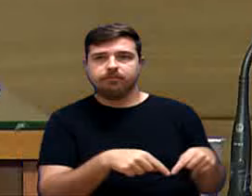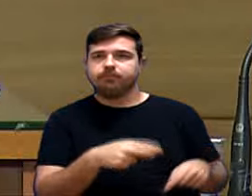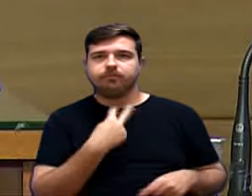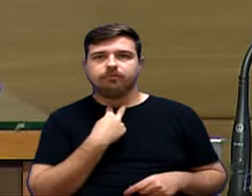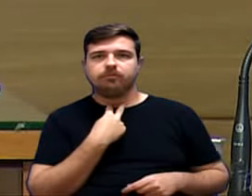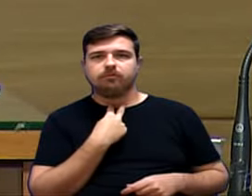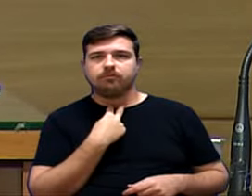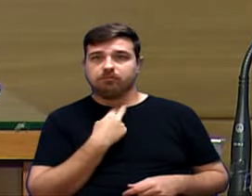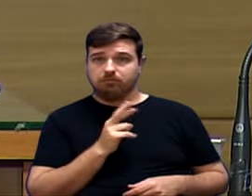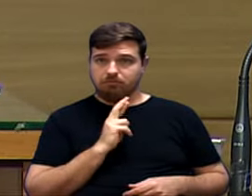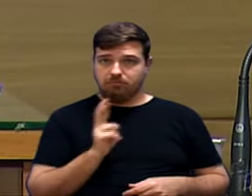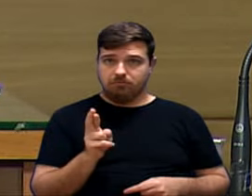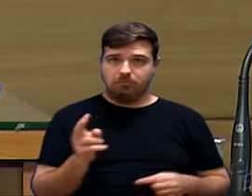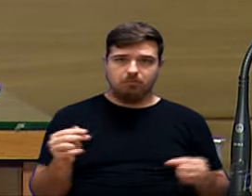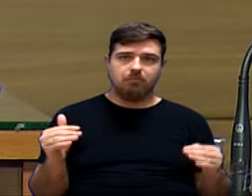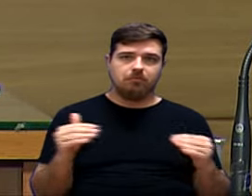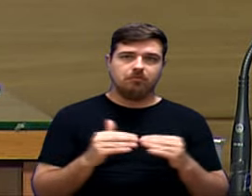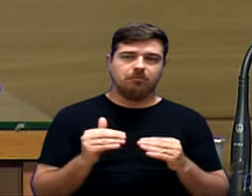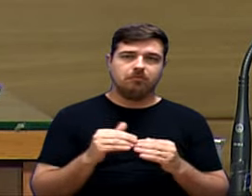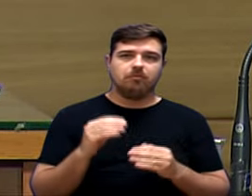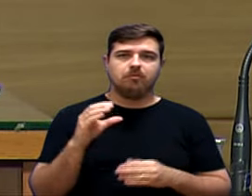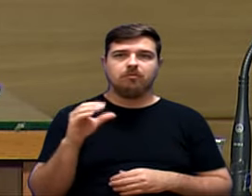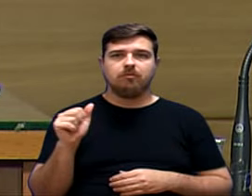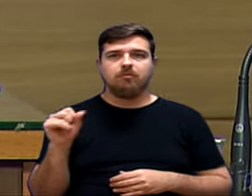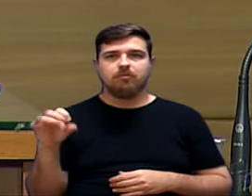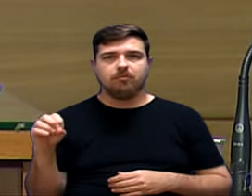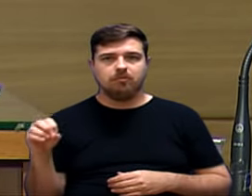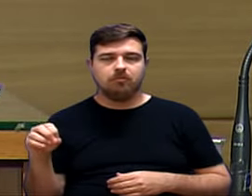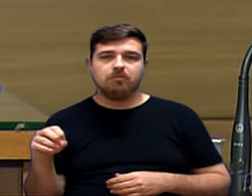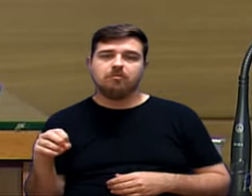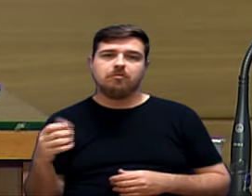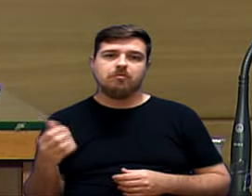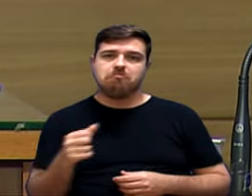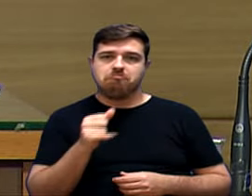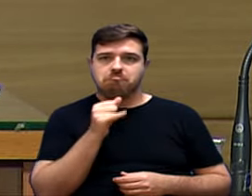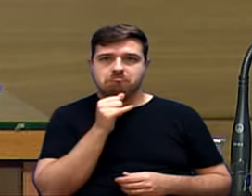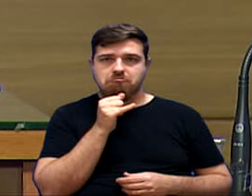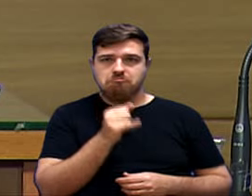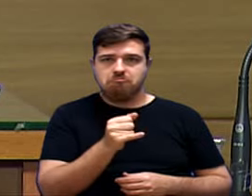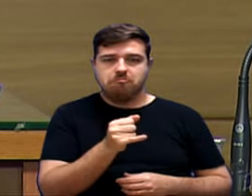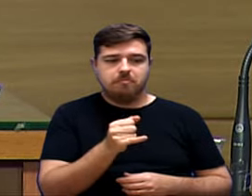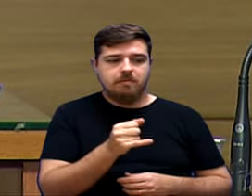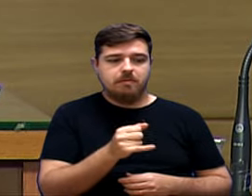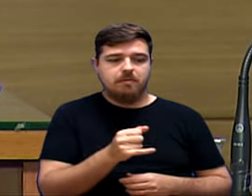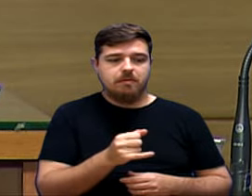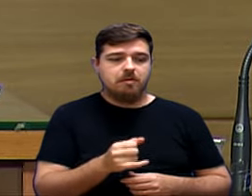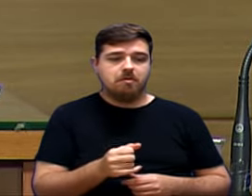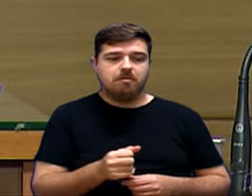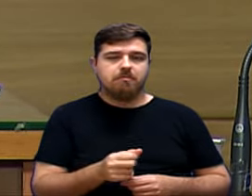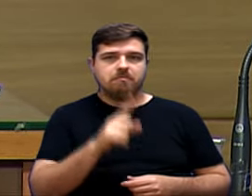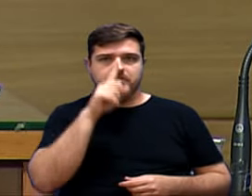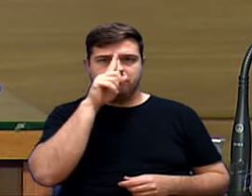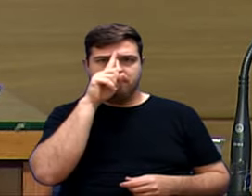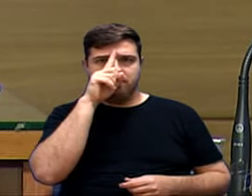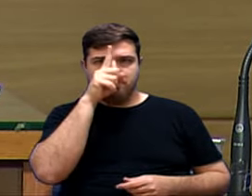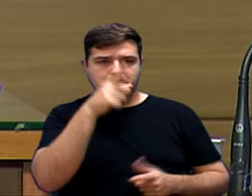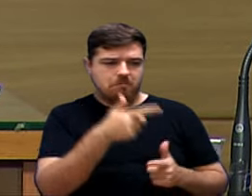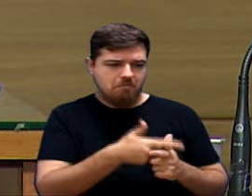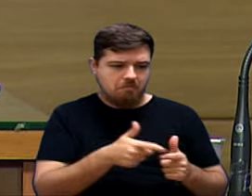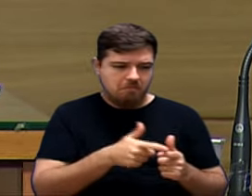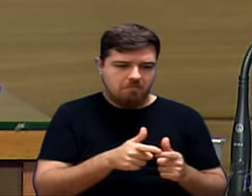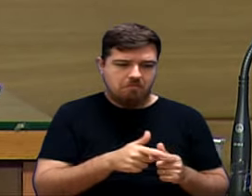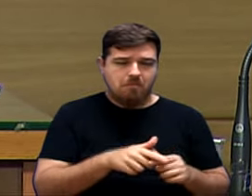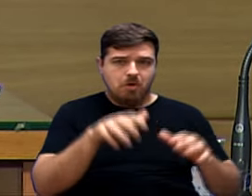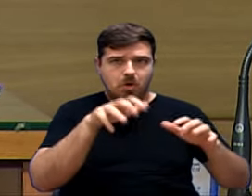respondendo um pouco junto com a pergunta do Cao se a proposta e de solução para contenção de cheia em